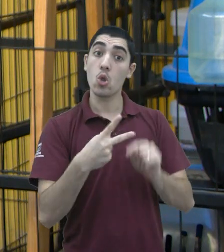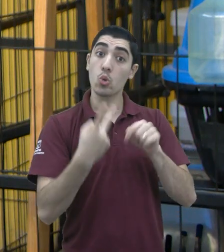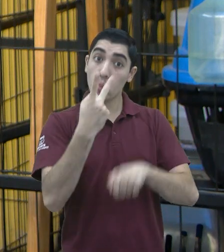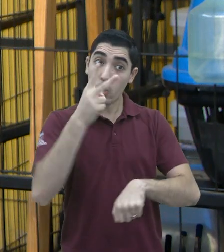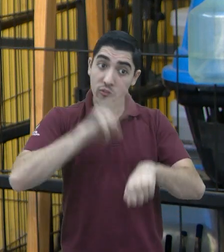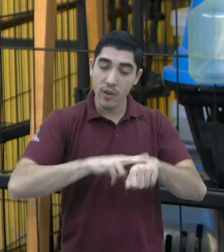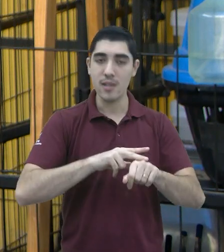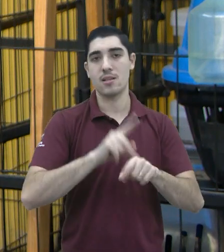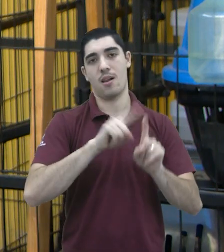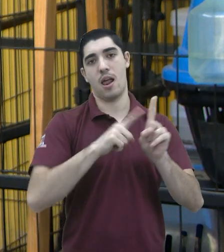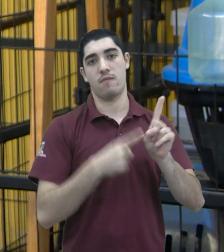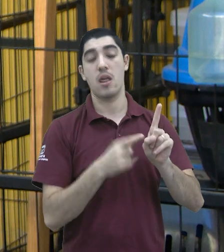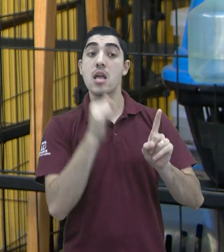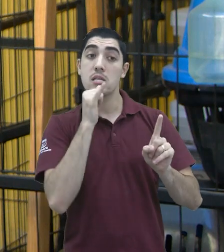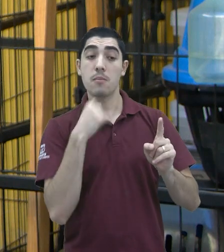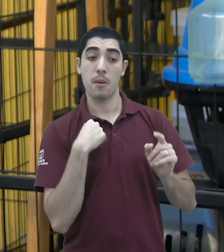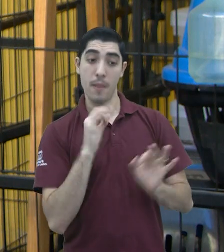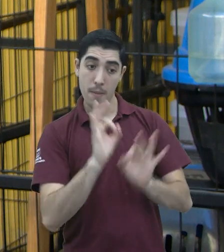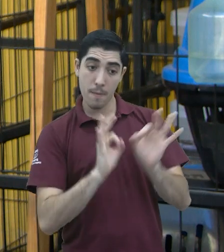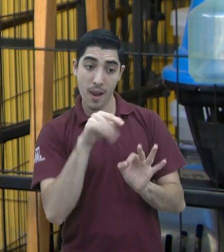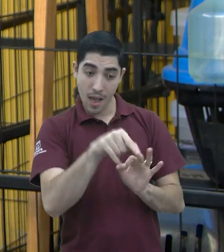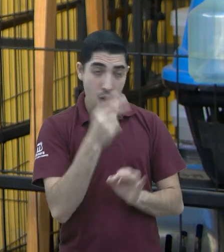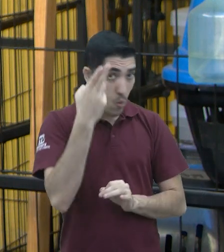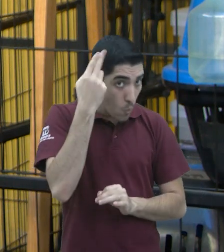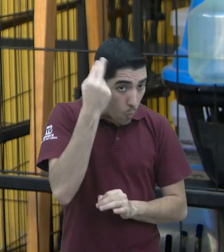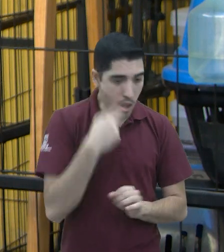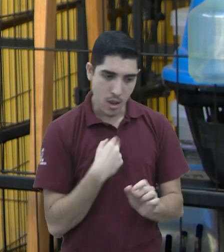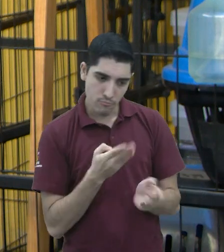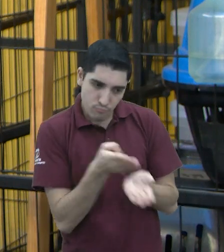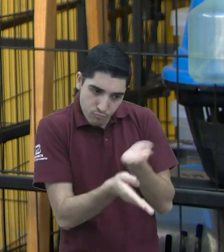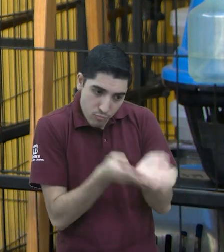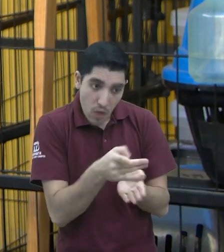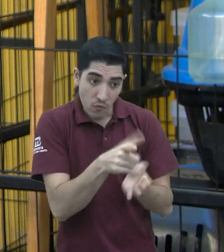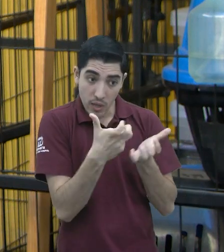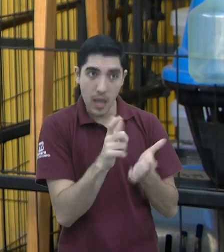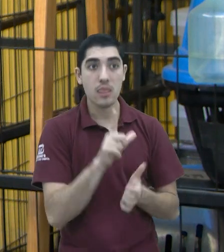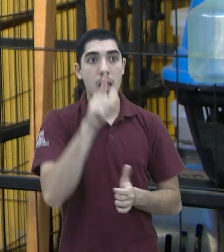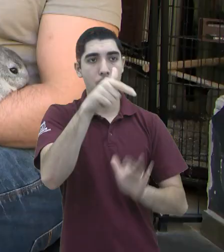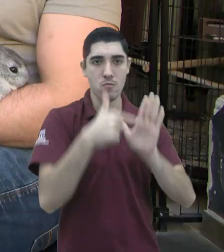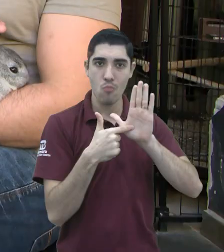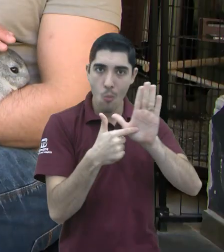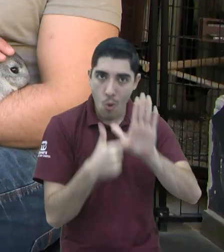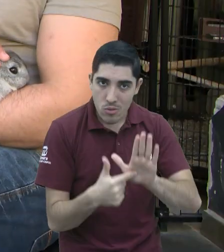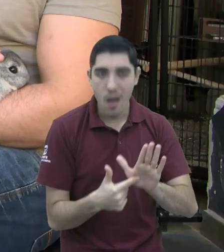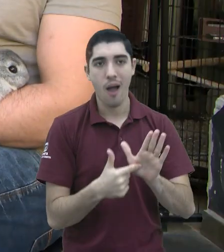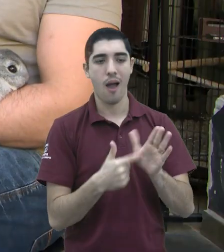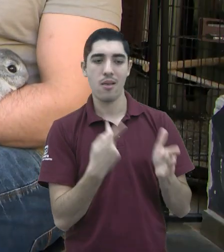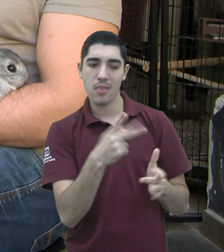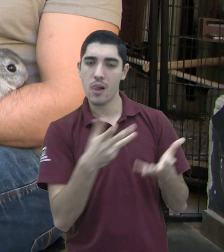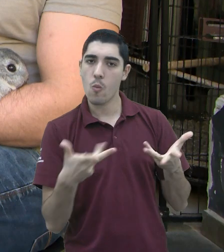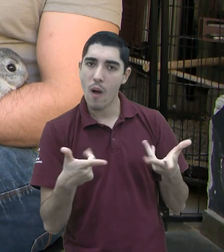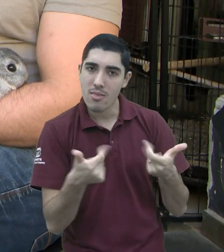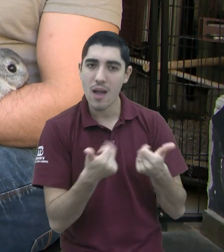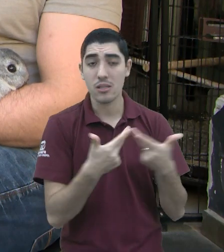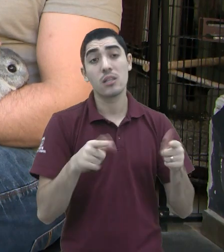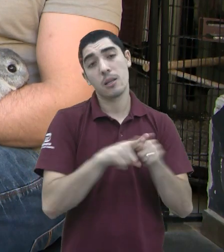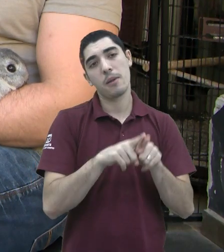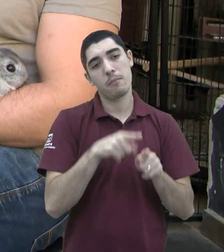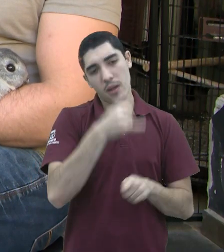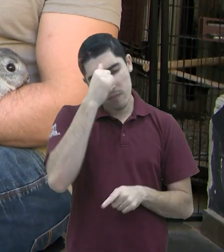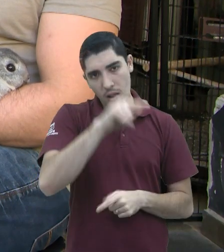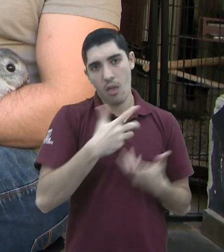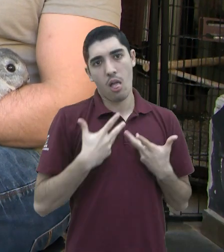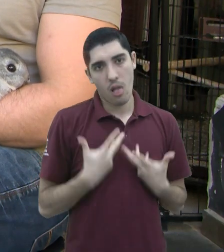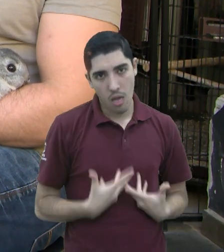o quê? Para eu preparar o coelho. Se eu quero ter um coelho para exposição, eu tenho que preparar e escolho sempre no ninho, quando ele tem as qualidades. E também